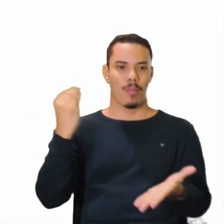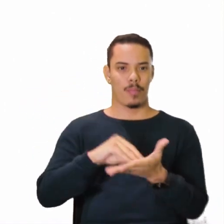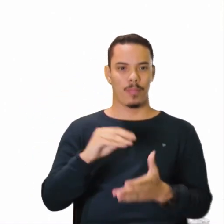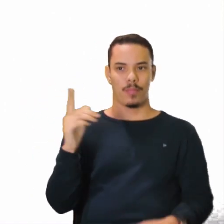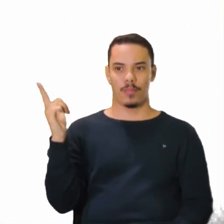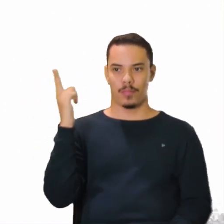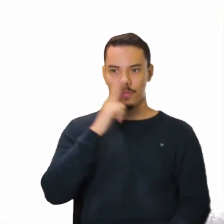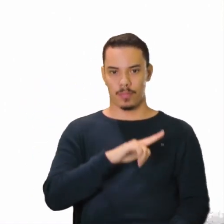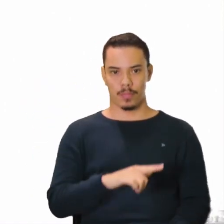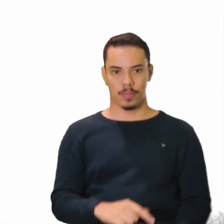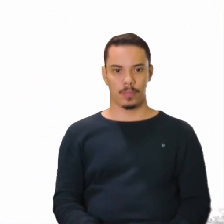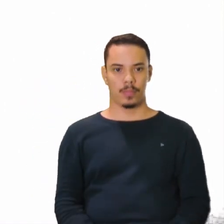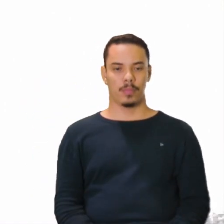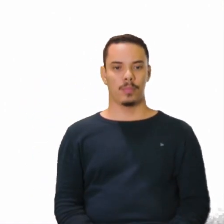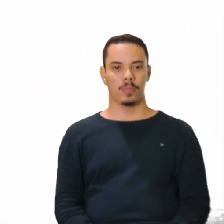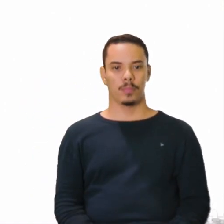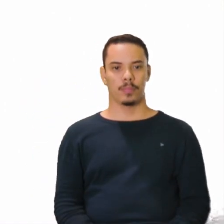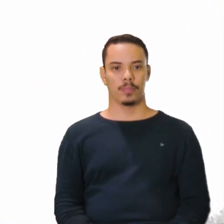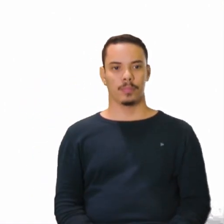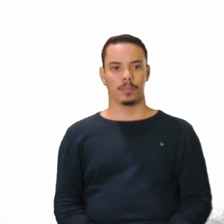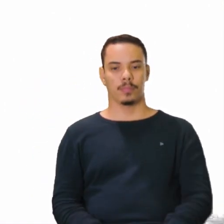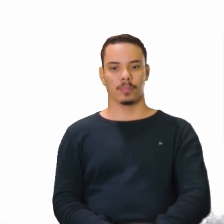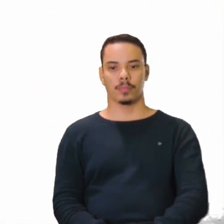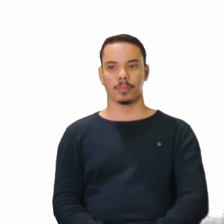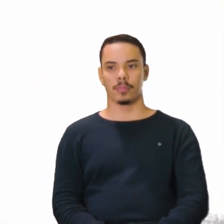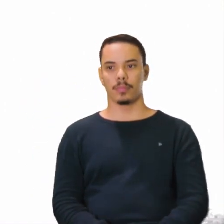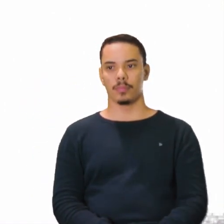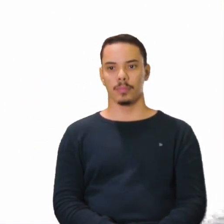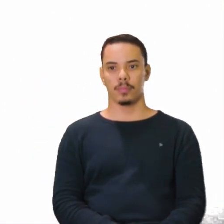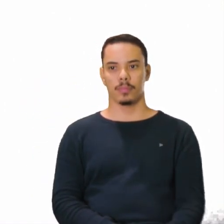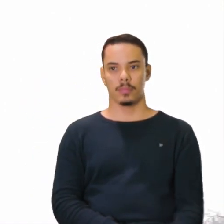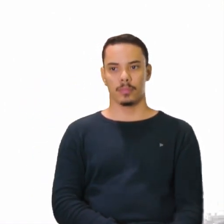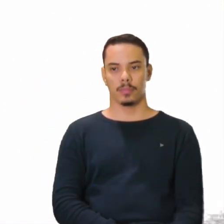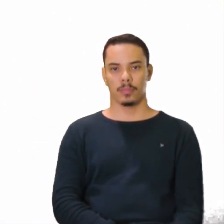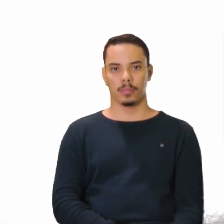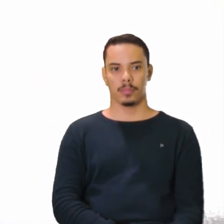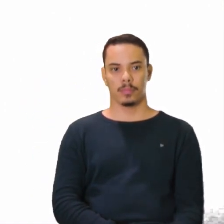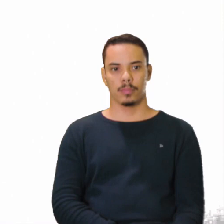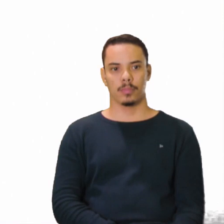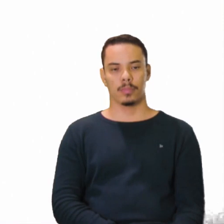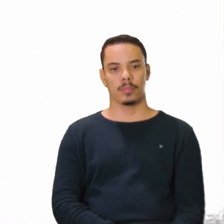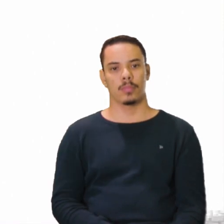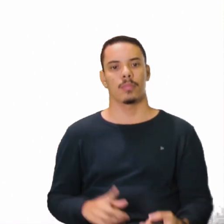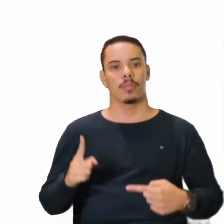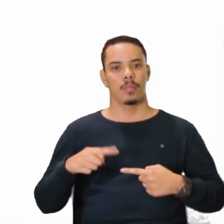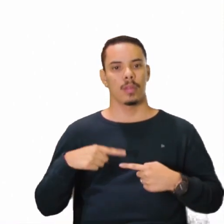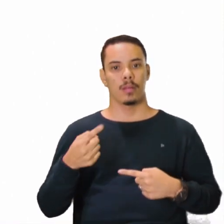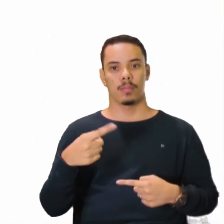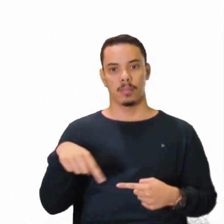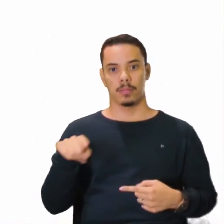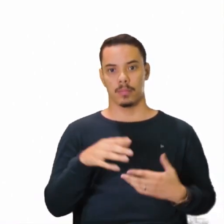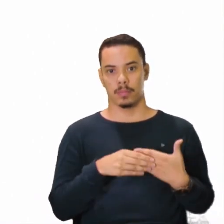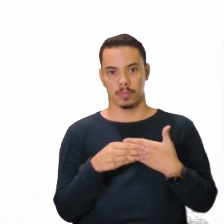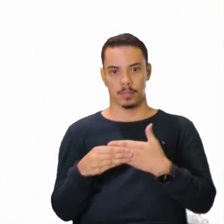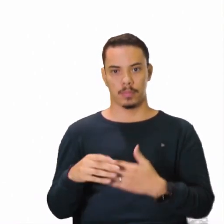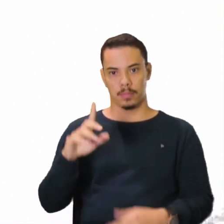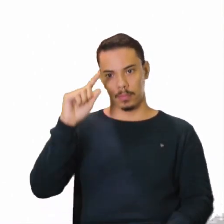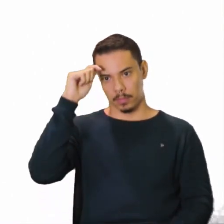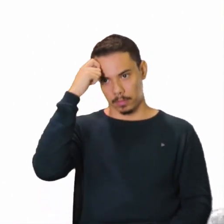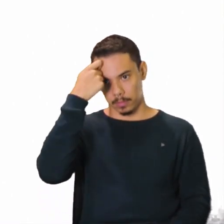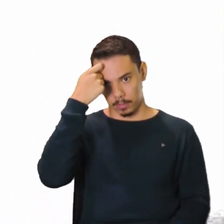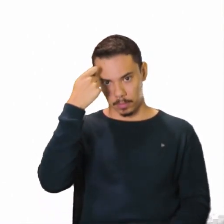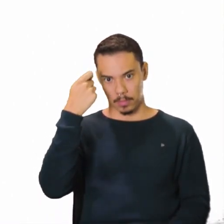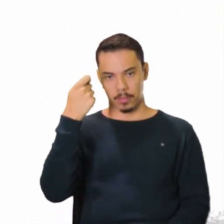charada. A alternativa. Muito bem, então no trecho depois eles trouxeram os negros